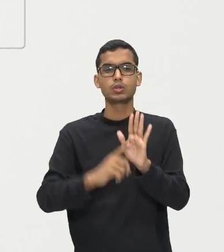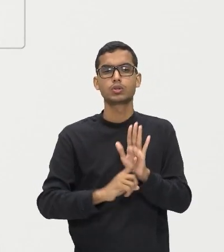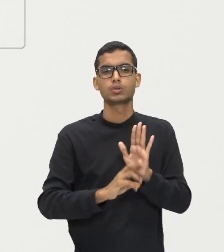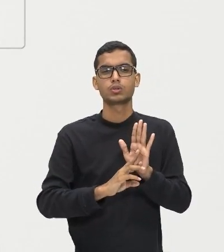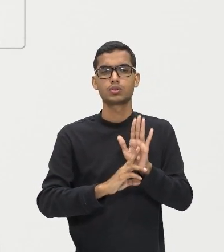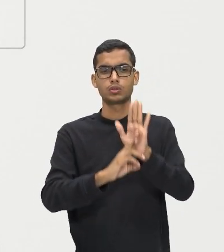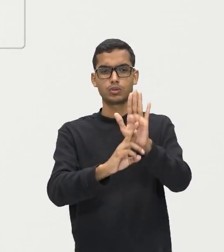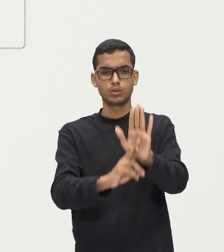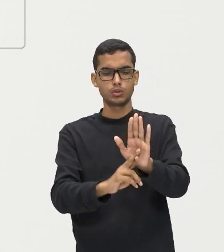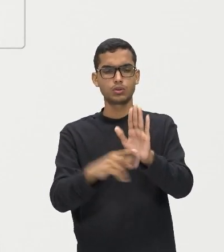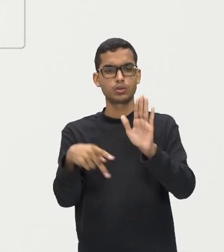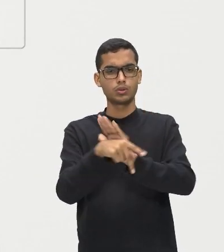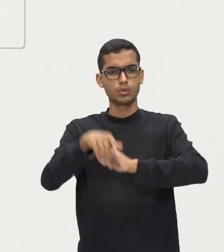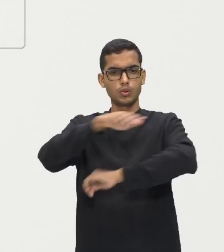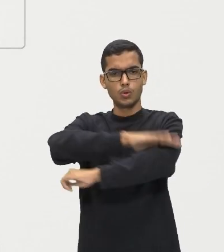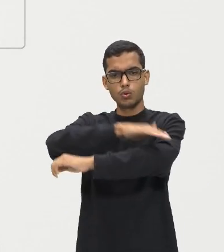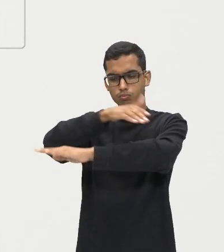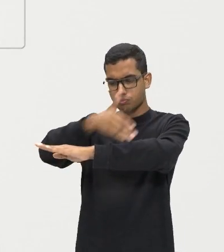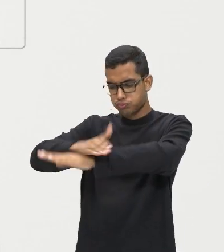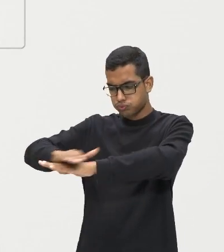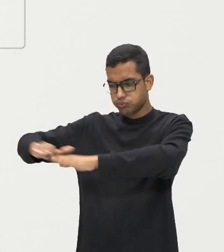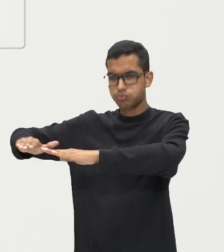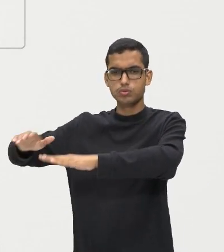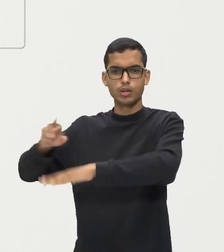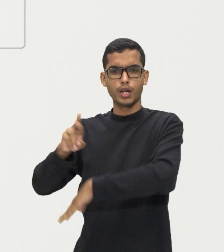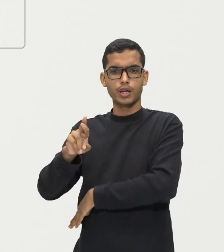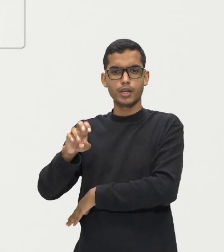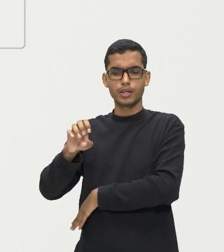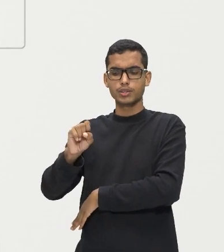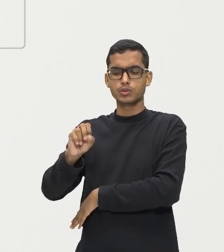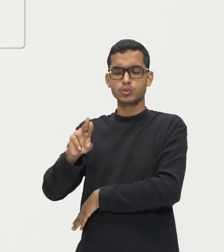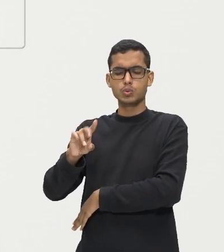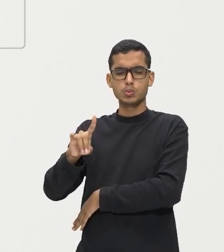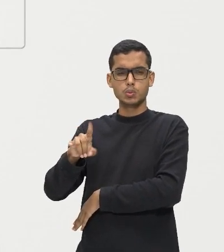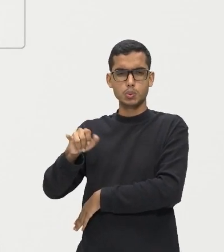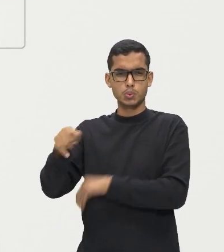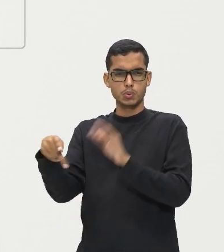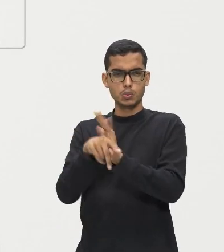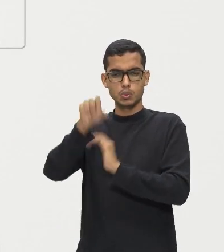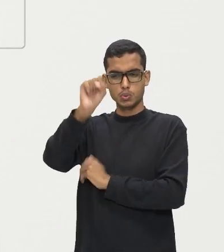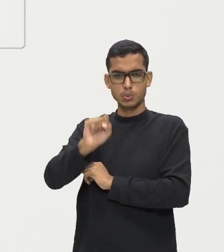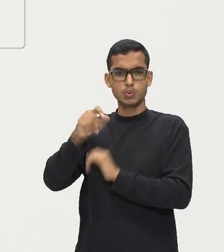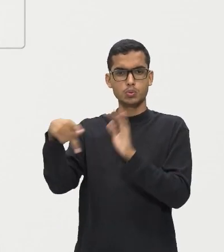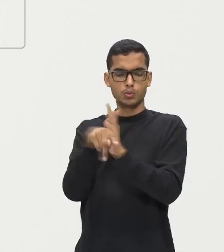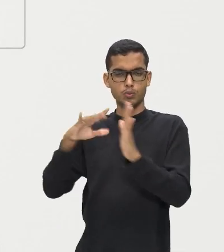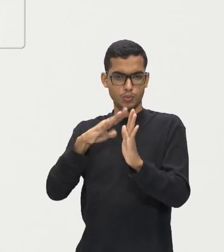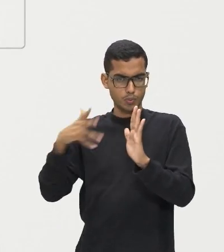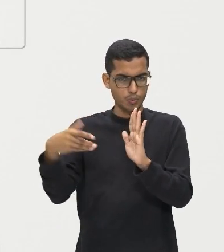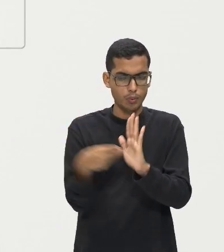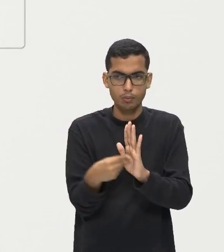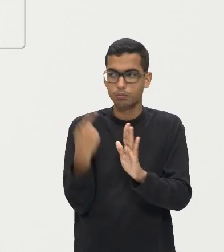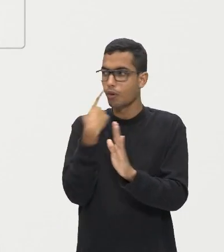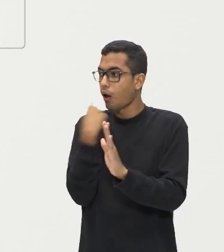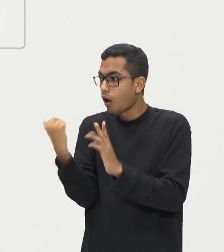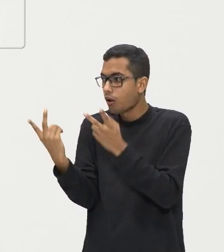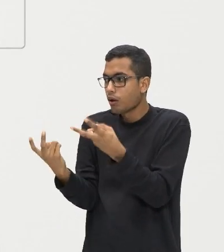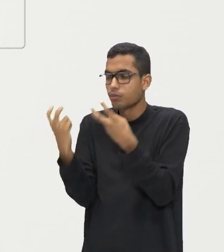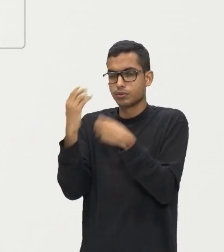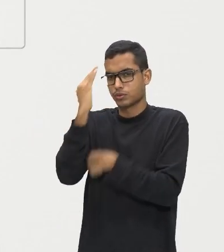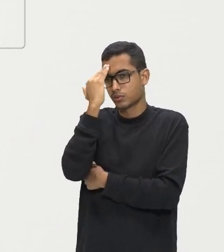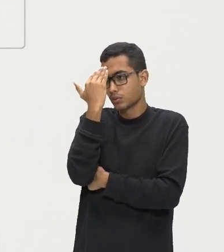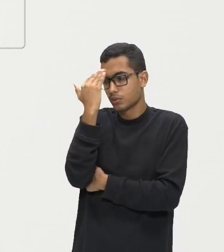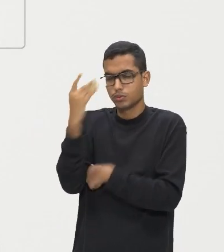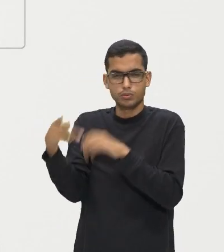representando os planaltos residuais sul-amazônicos. Então, aí eu fiz uma interpretação desse mapa. Então, eu